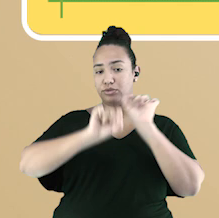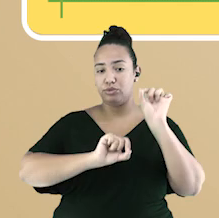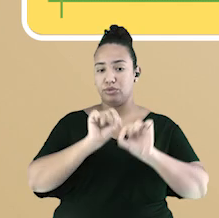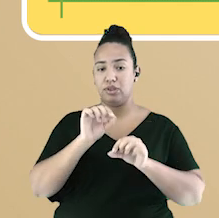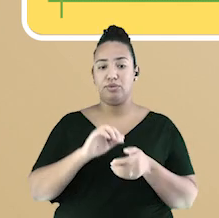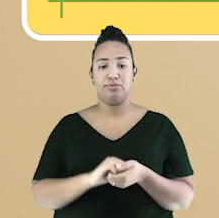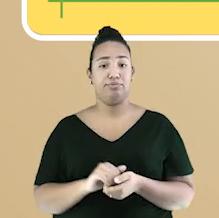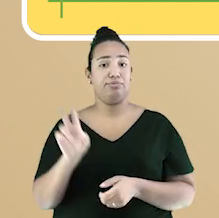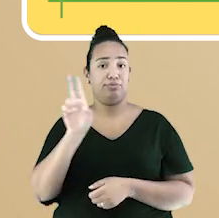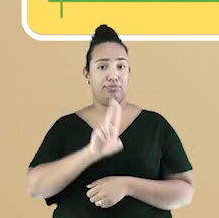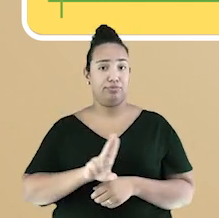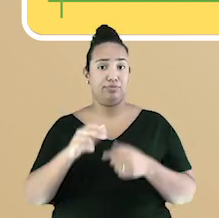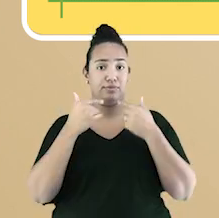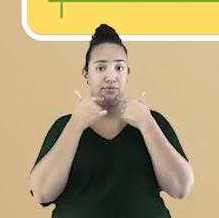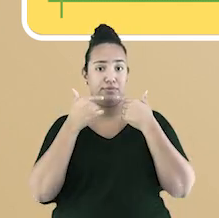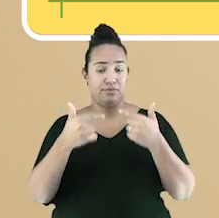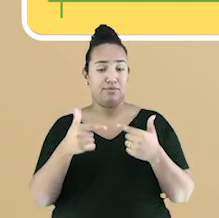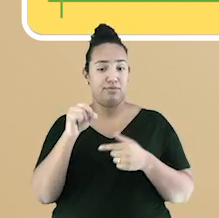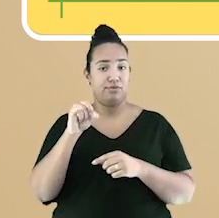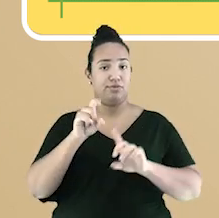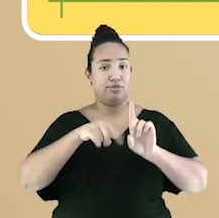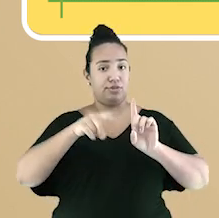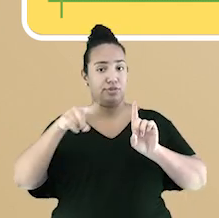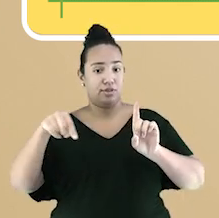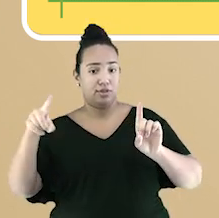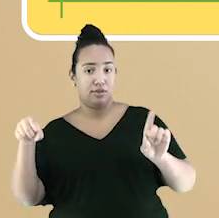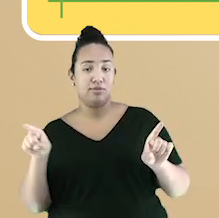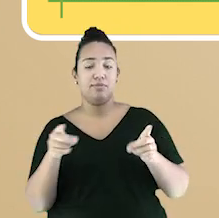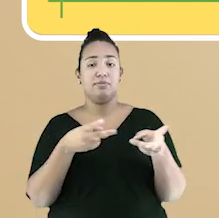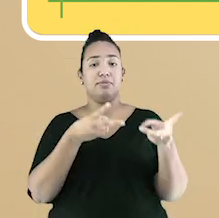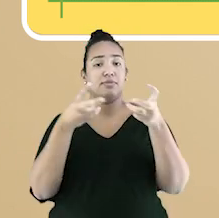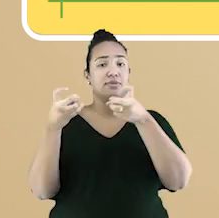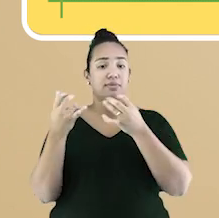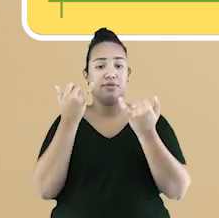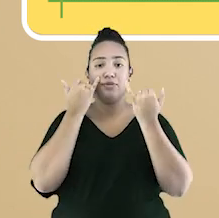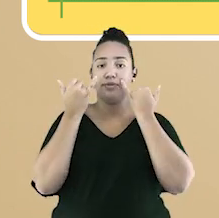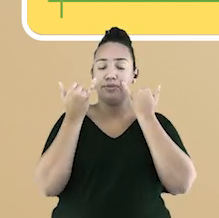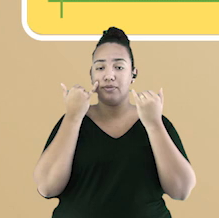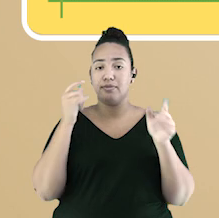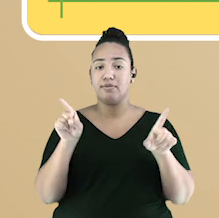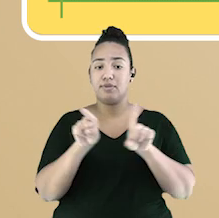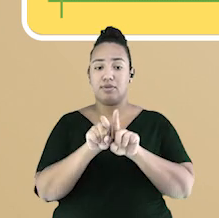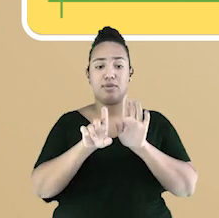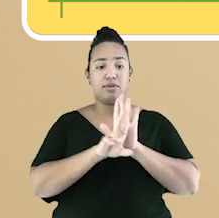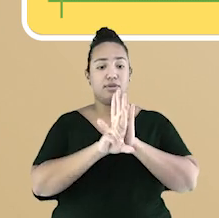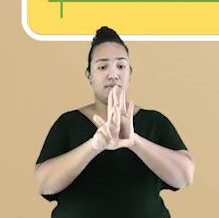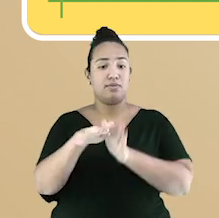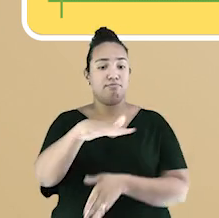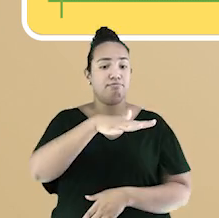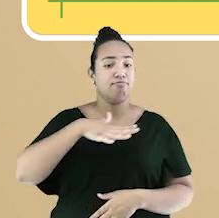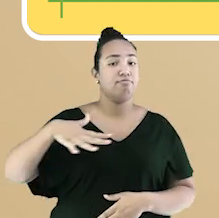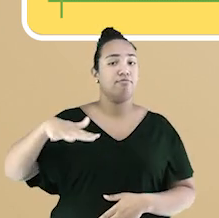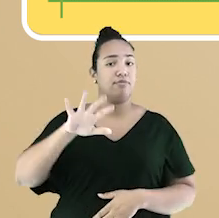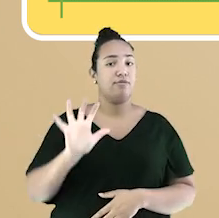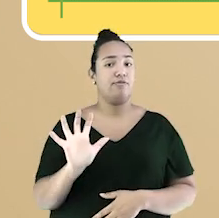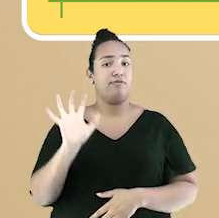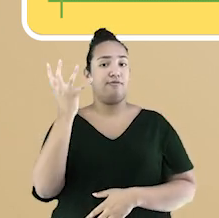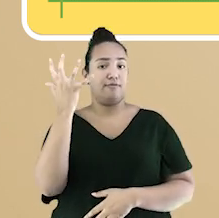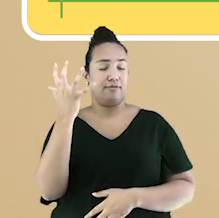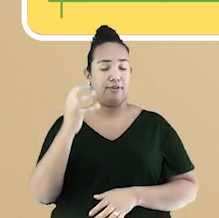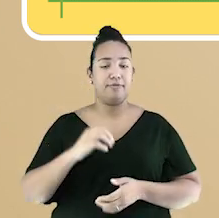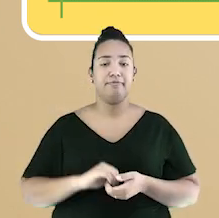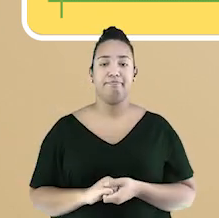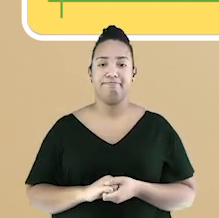de aprendizagem utilizar a linguagem gráfica para obter informações e representar a espacialidade dos